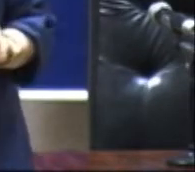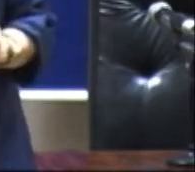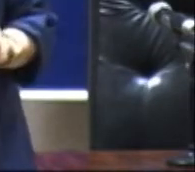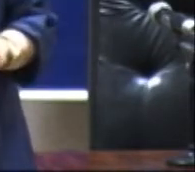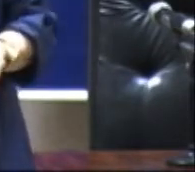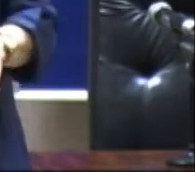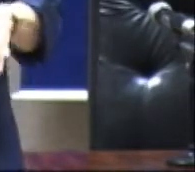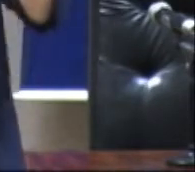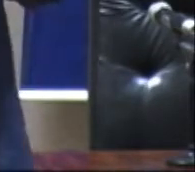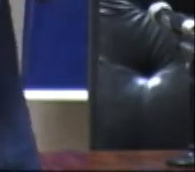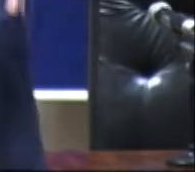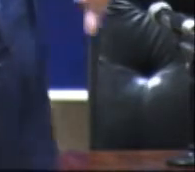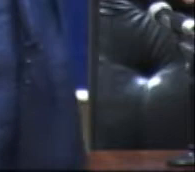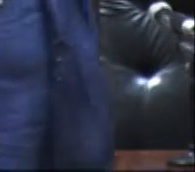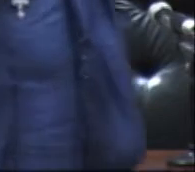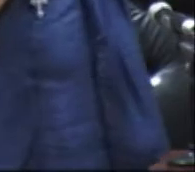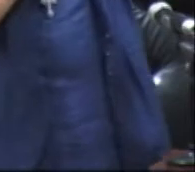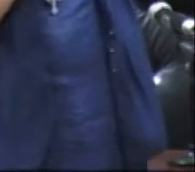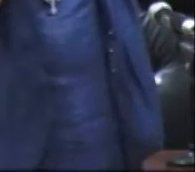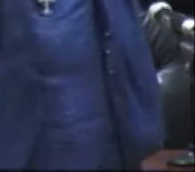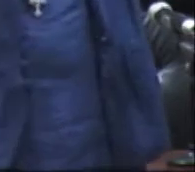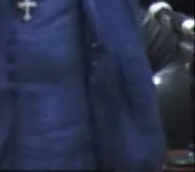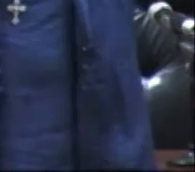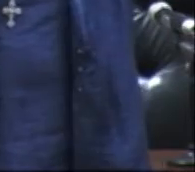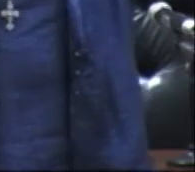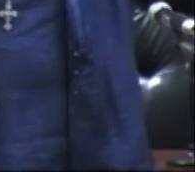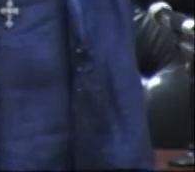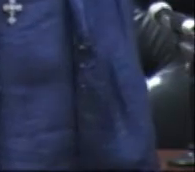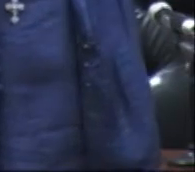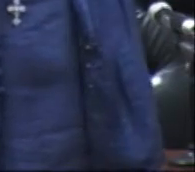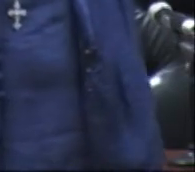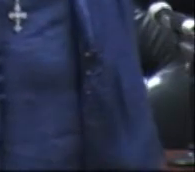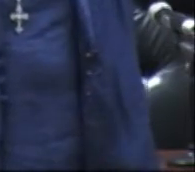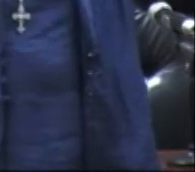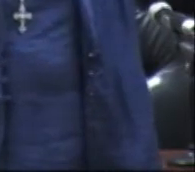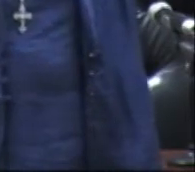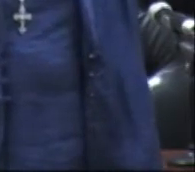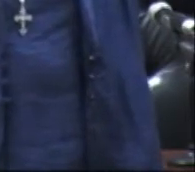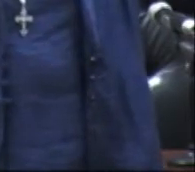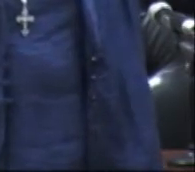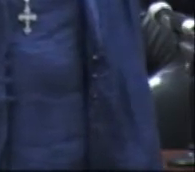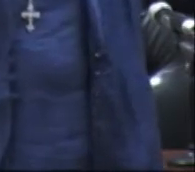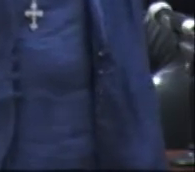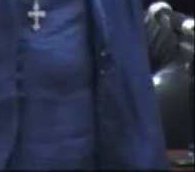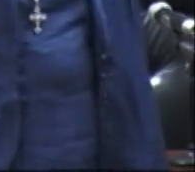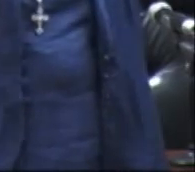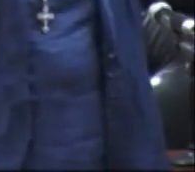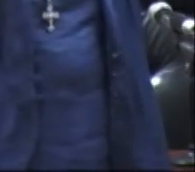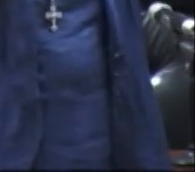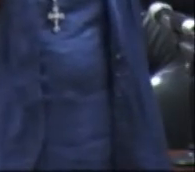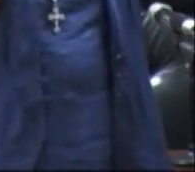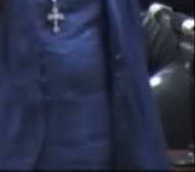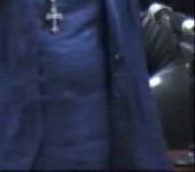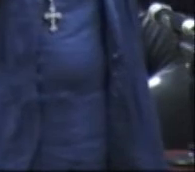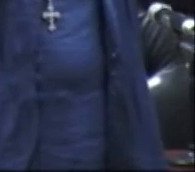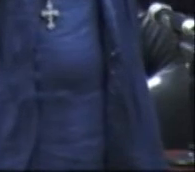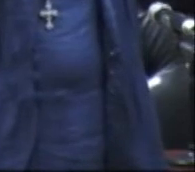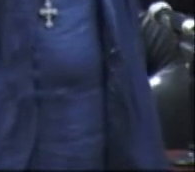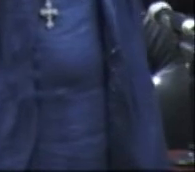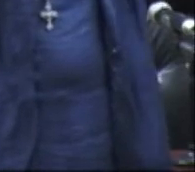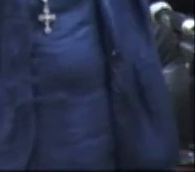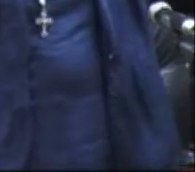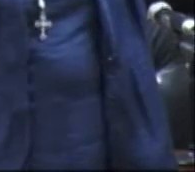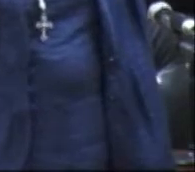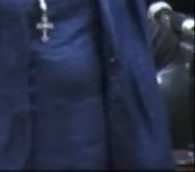nós. Então, até para colocar na tela de Libras a cor que ia na parede, a gente consultou os surdos.